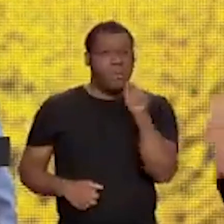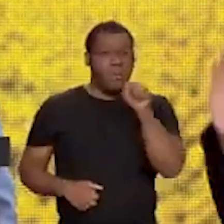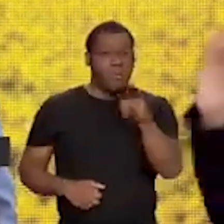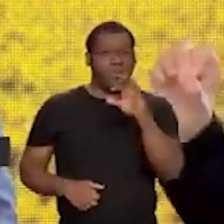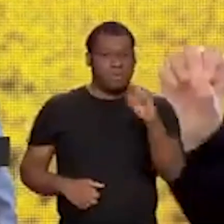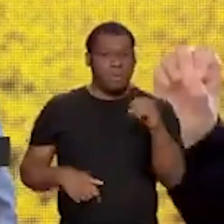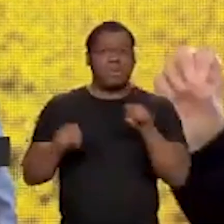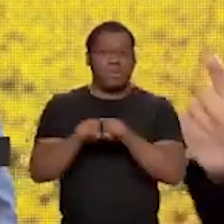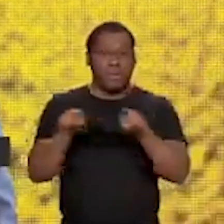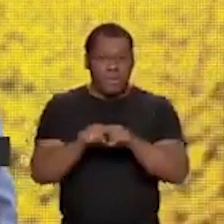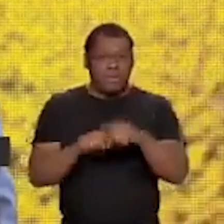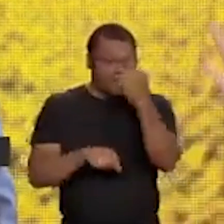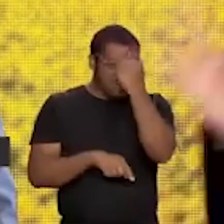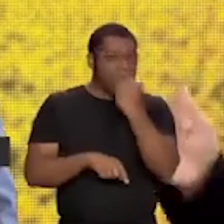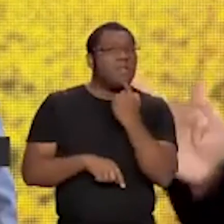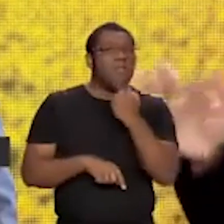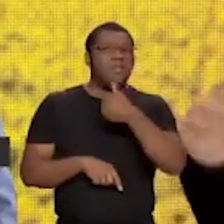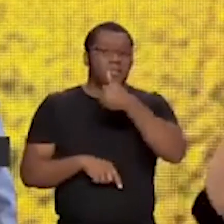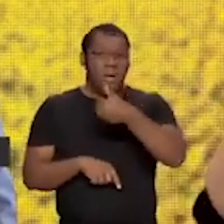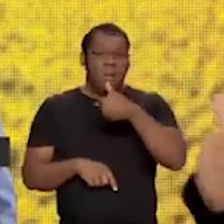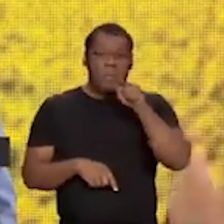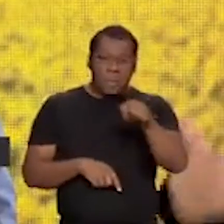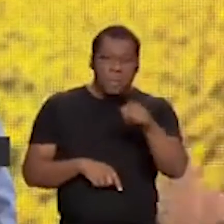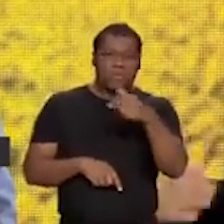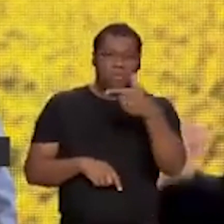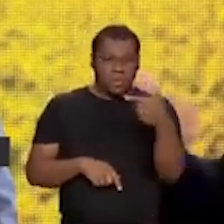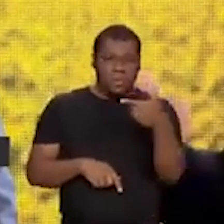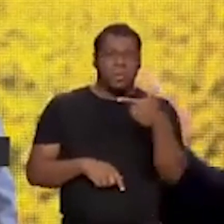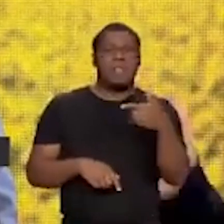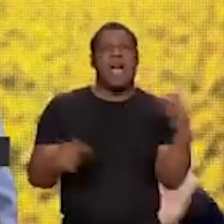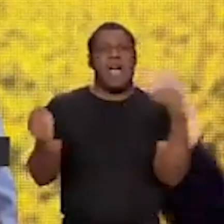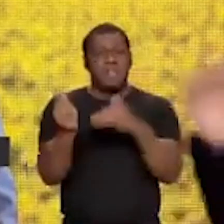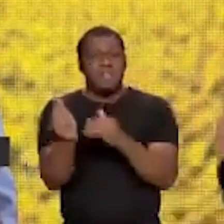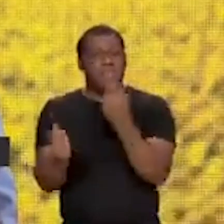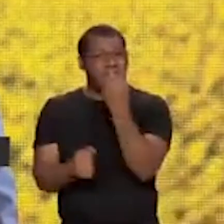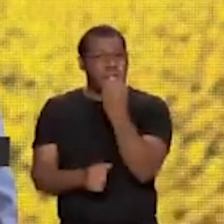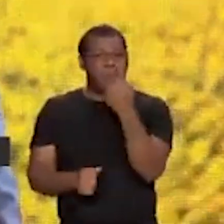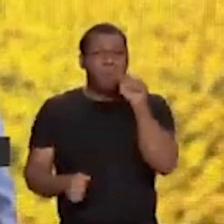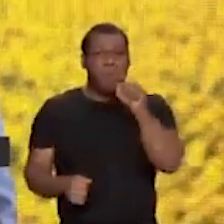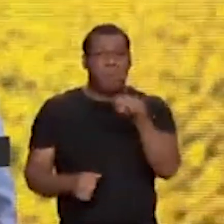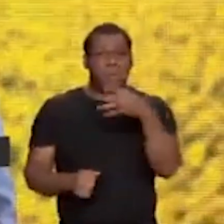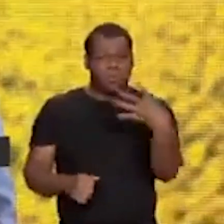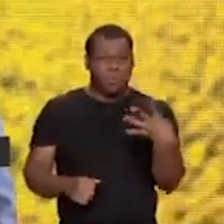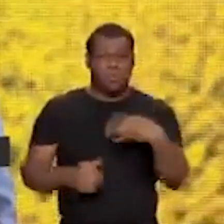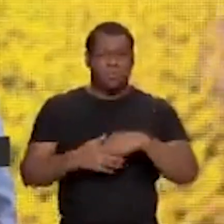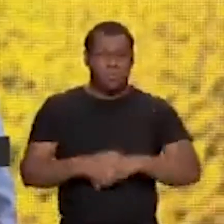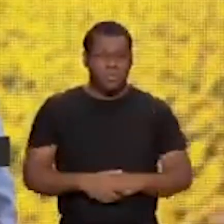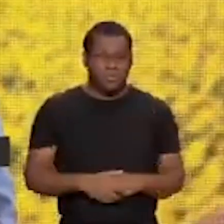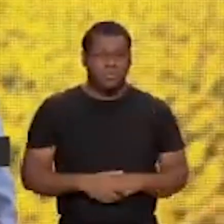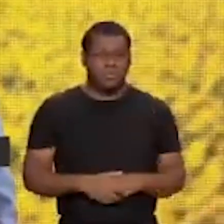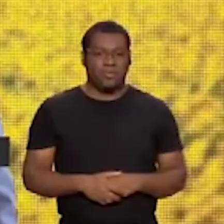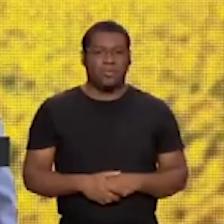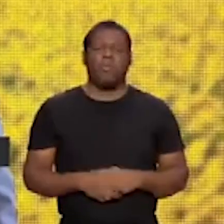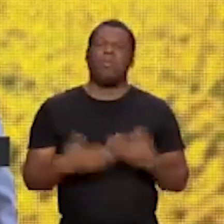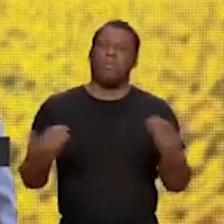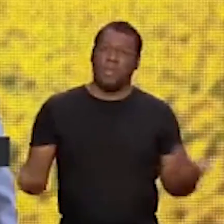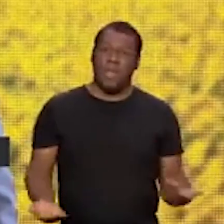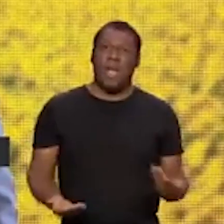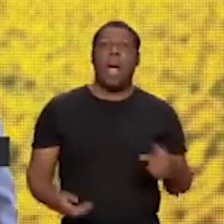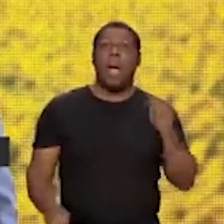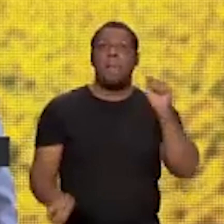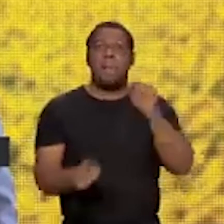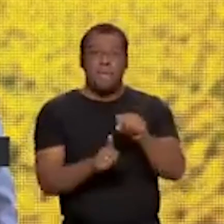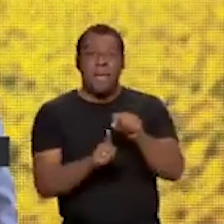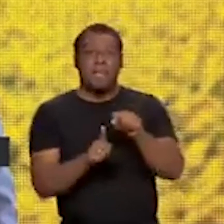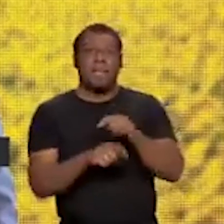versão 1.2, 1.3, 1.4, até chegarmos no lugar aonde o Alexandre nos mostrou com